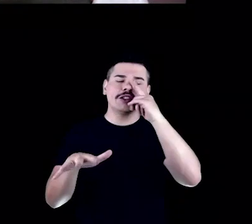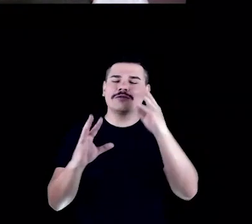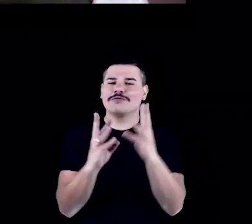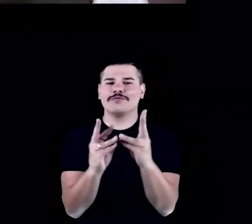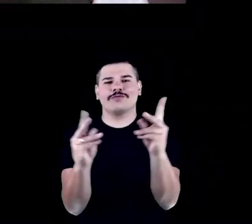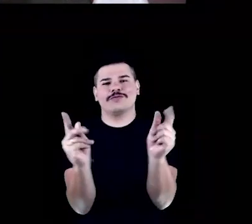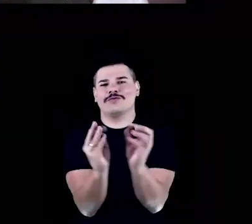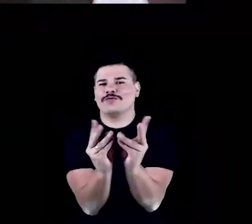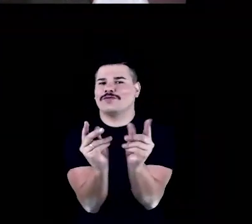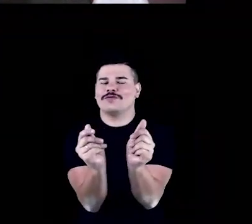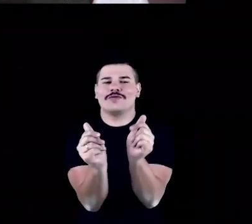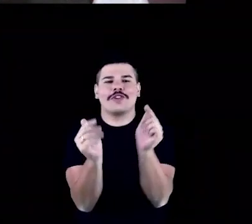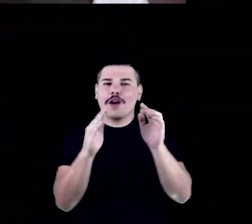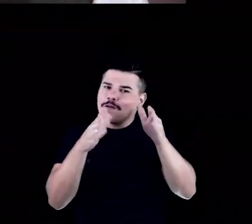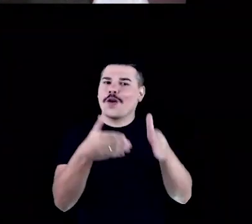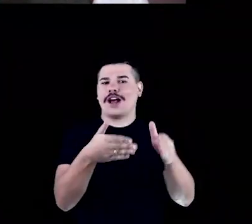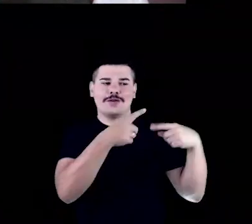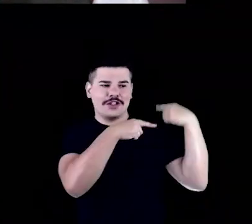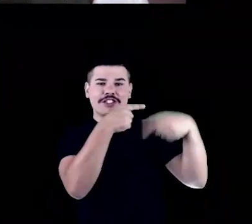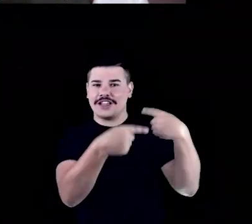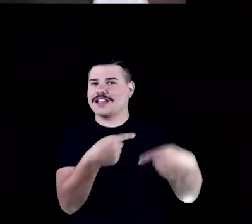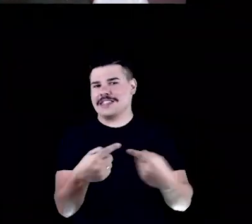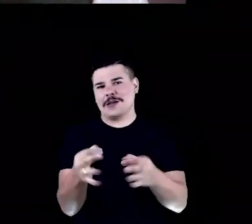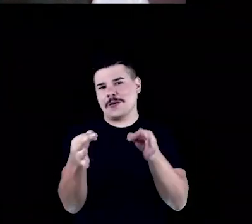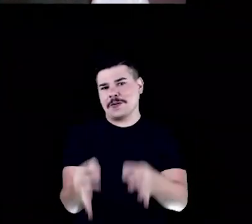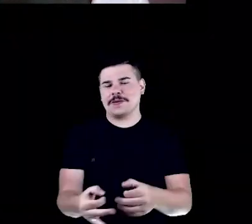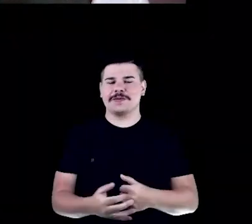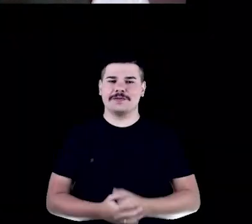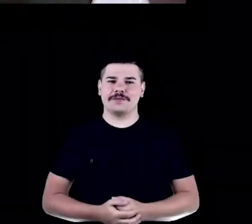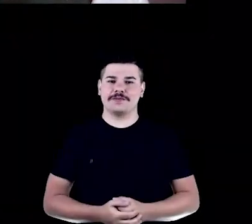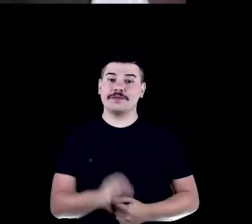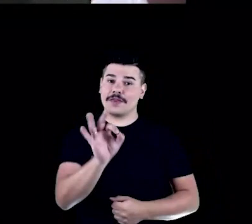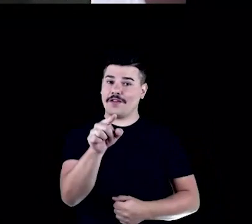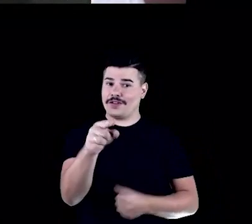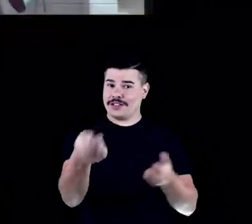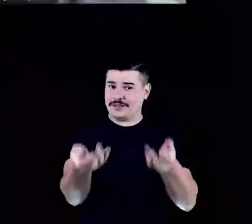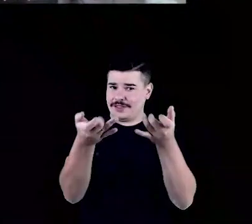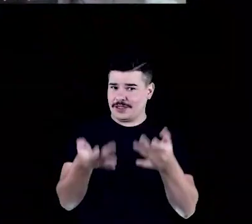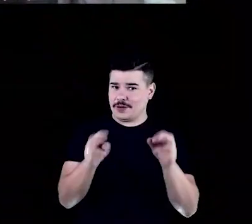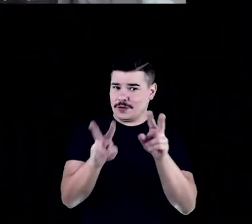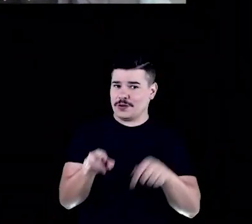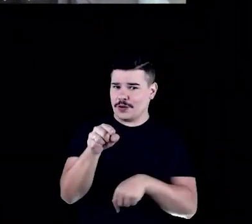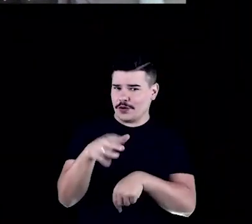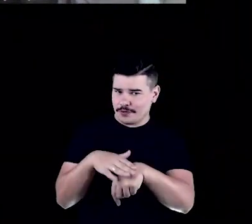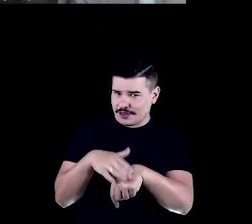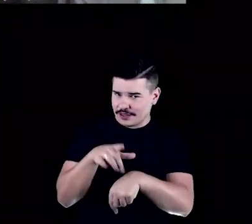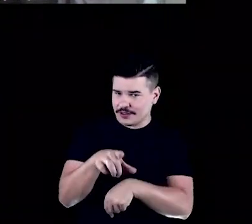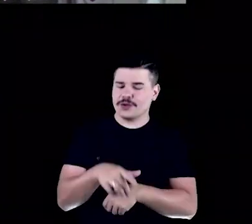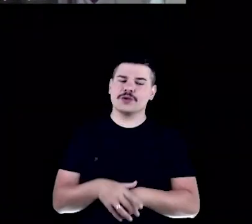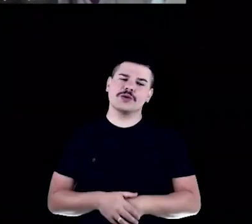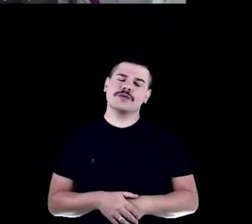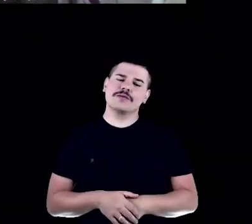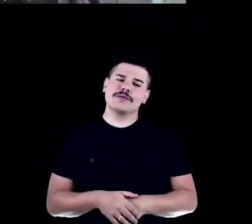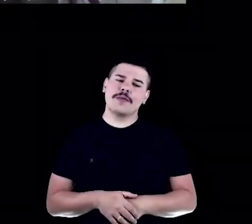muito orgânico e muito característico de uma geração mesmo. Uhum. Já que você trouxe essa questão, né, de que